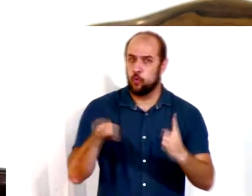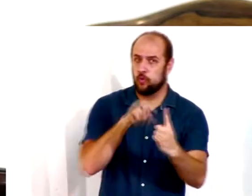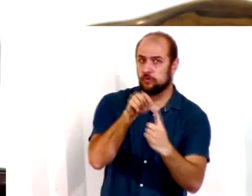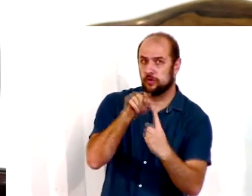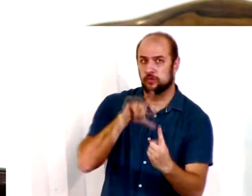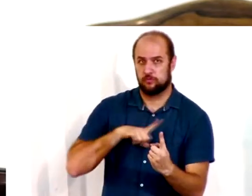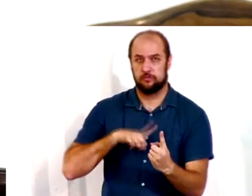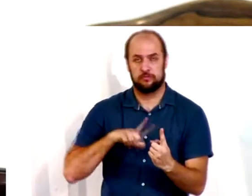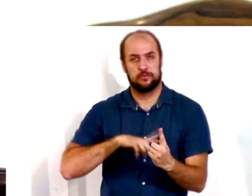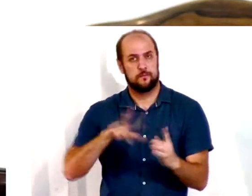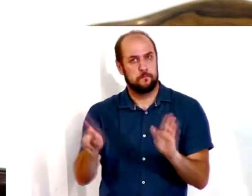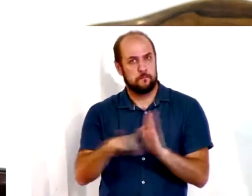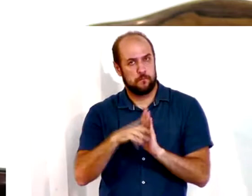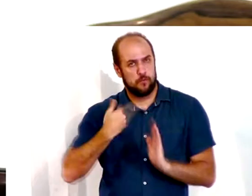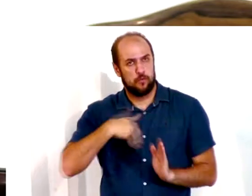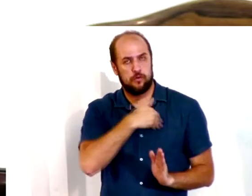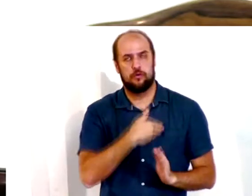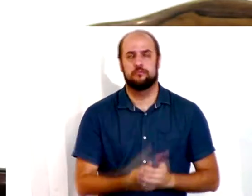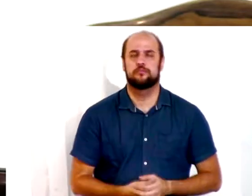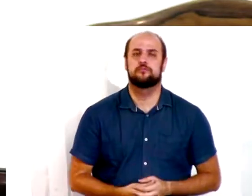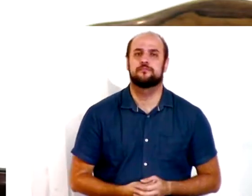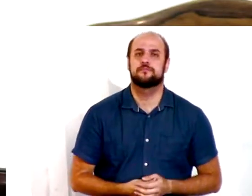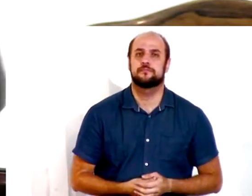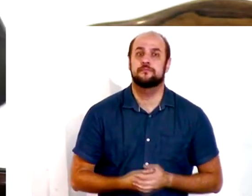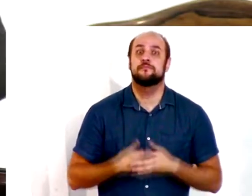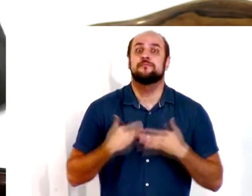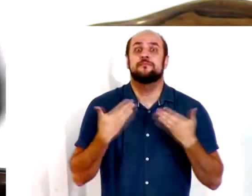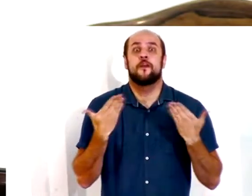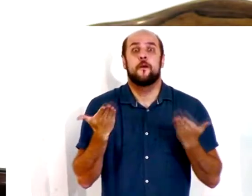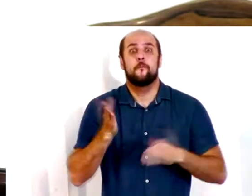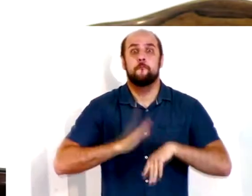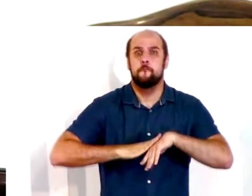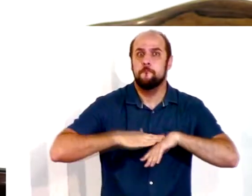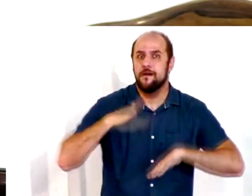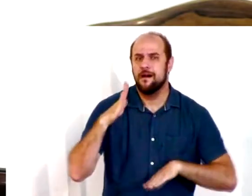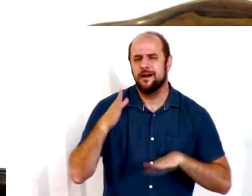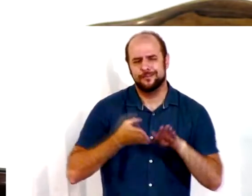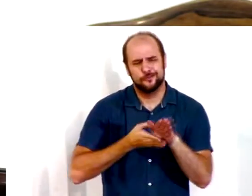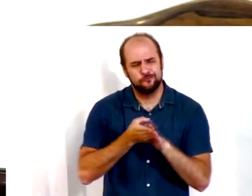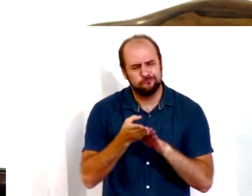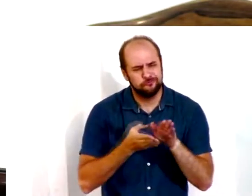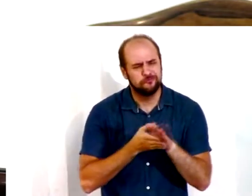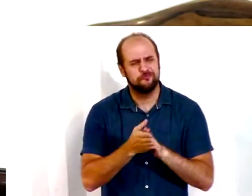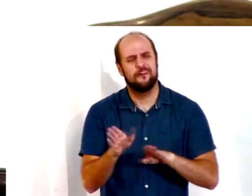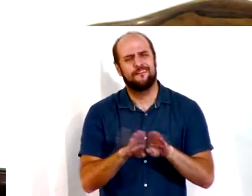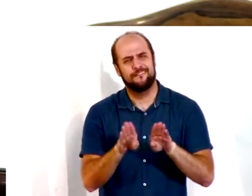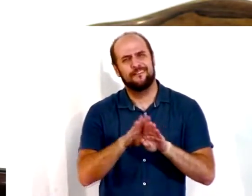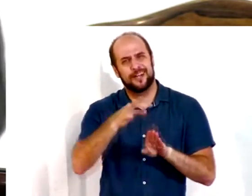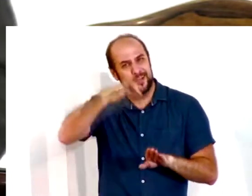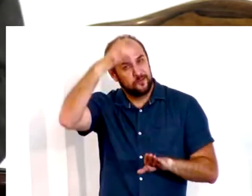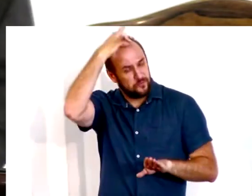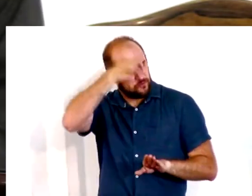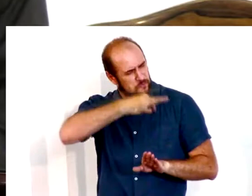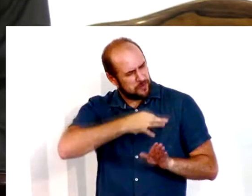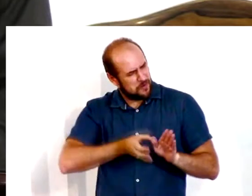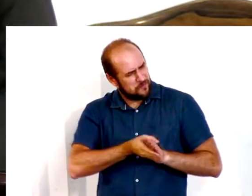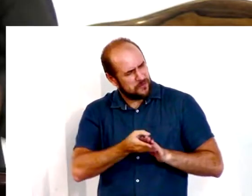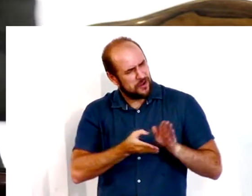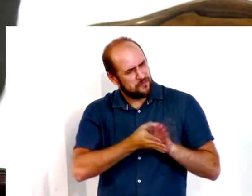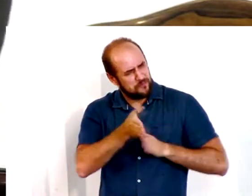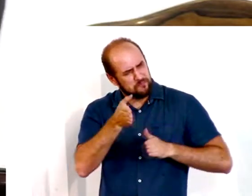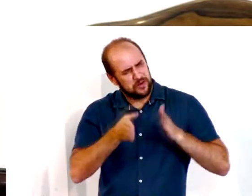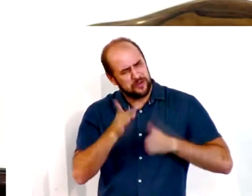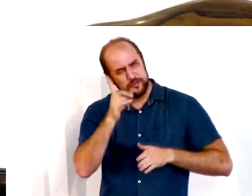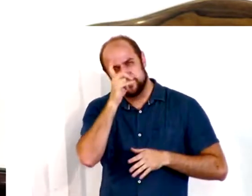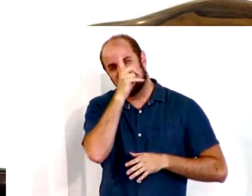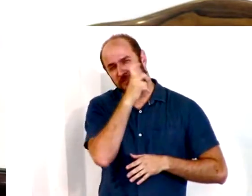propósito que Ele estabeleceu para nós. E também Ele nos consola quando nós estamos passando por lutas, por dificuldades.